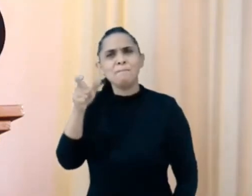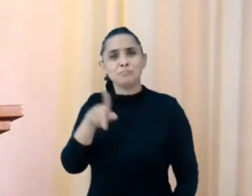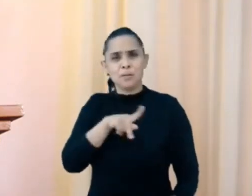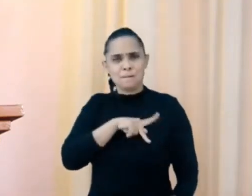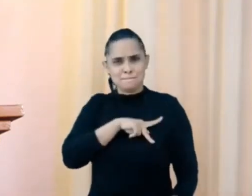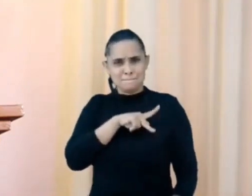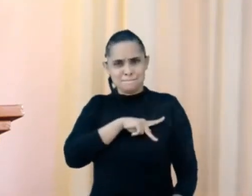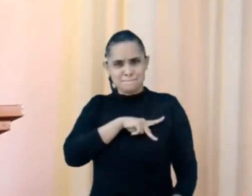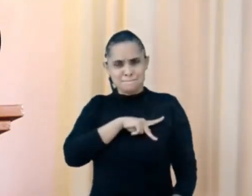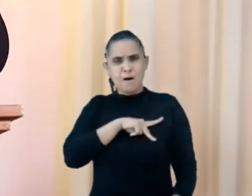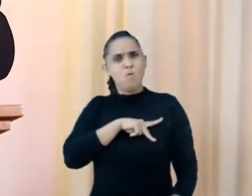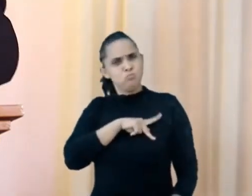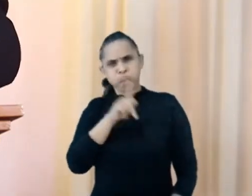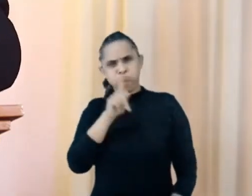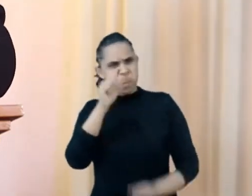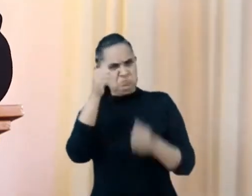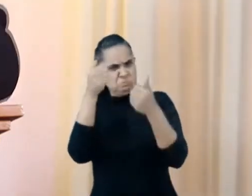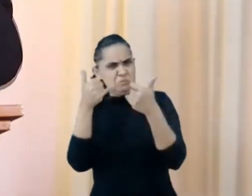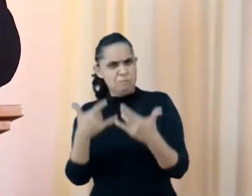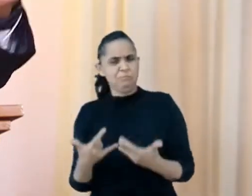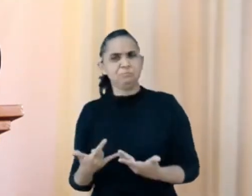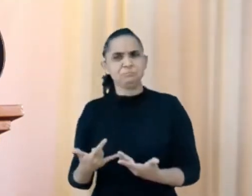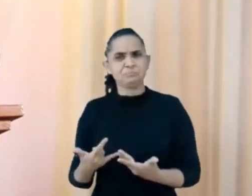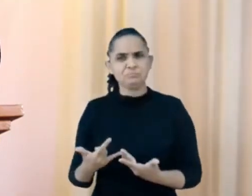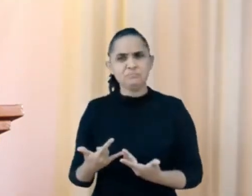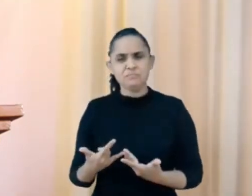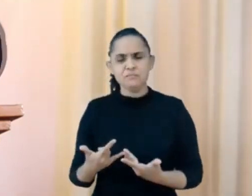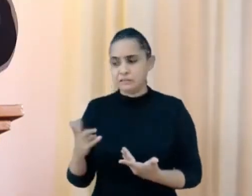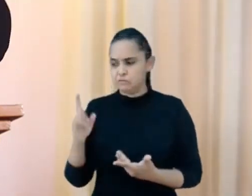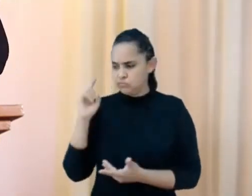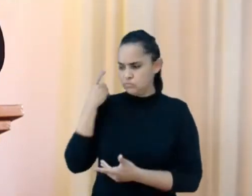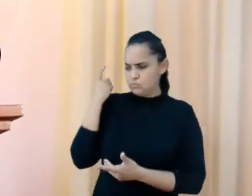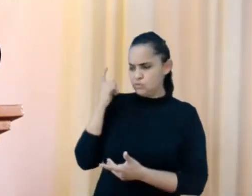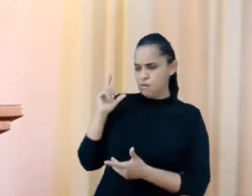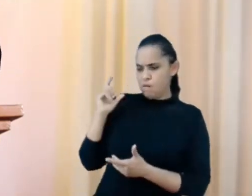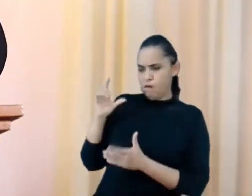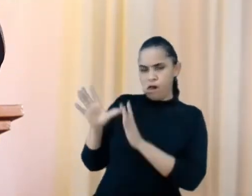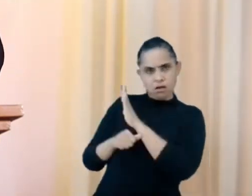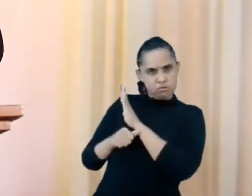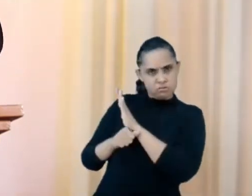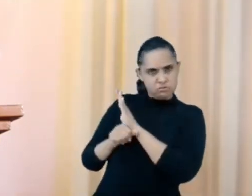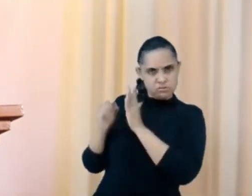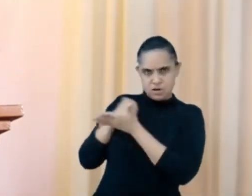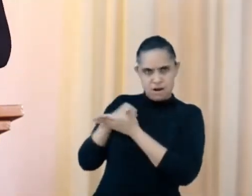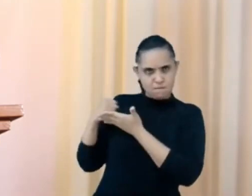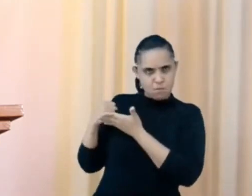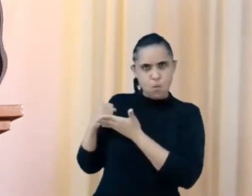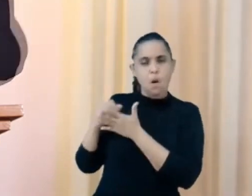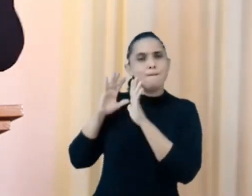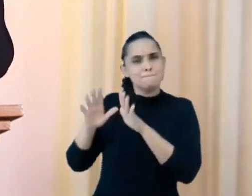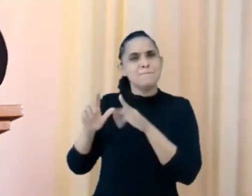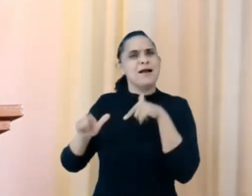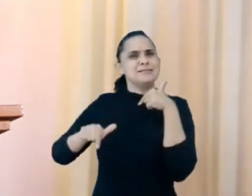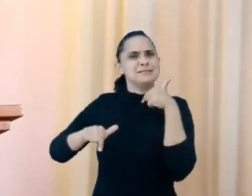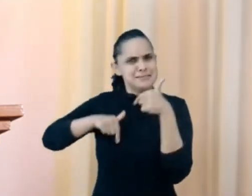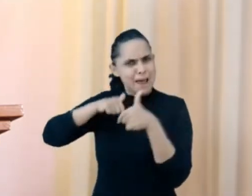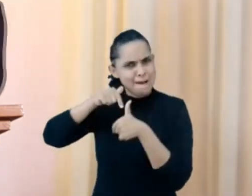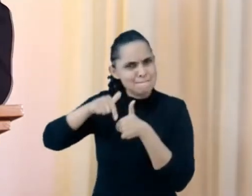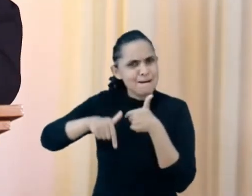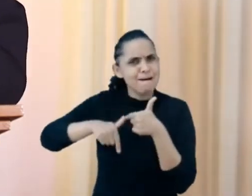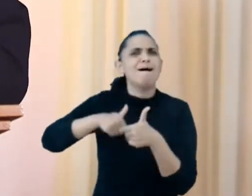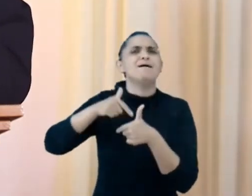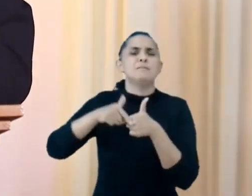aquele que furtava, não furte mais. Antes trabalhe para que tenha com que pagar suas contas. Ele não fala